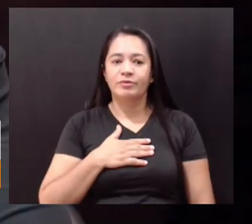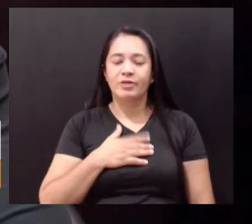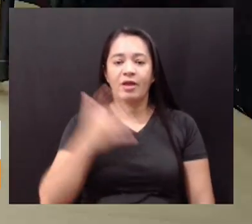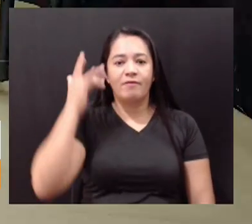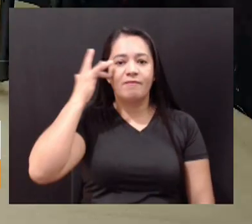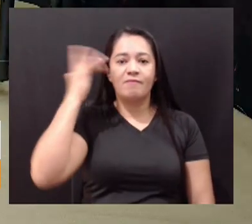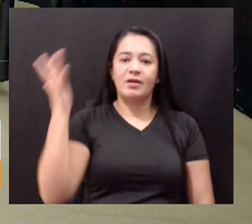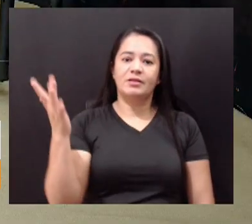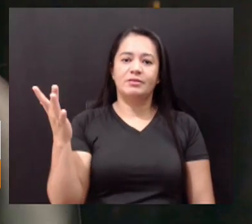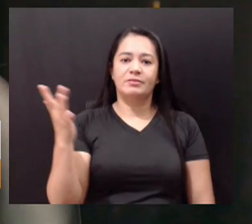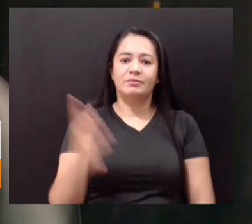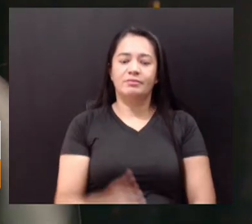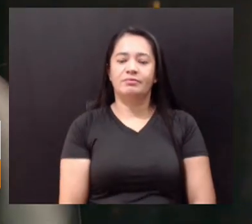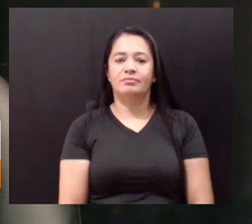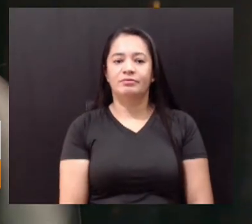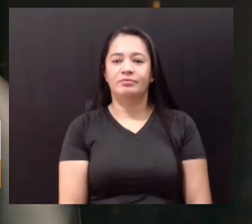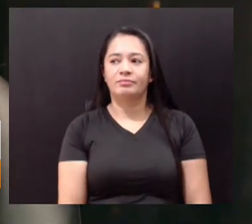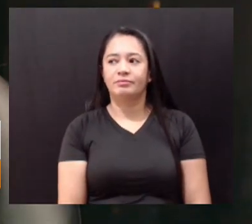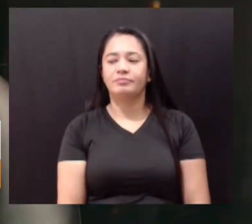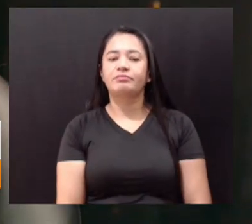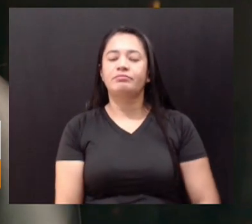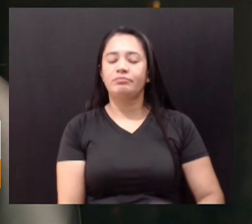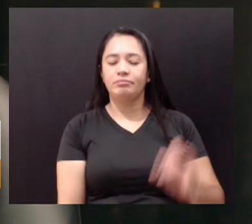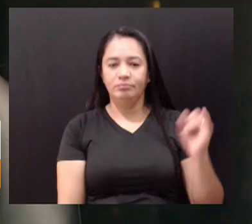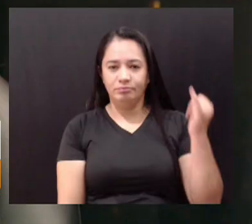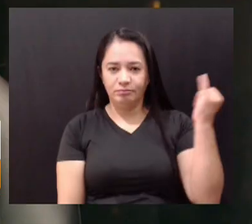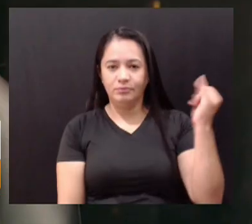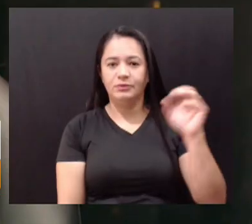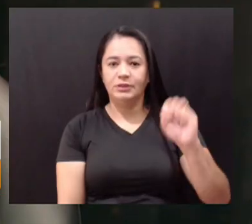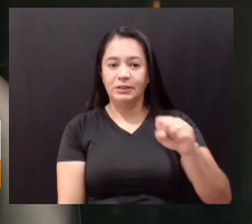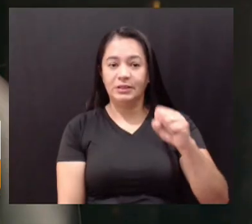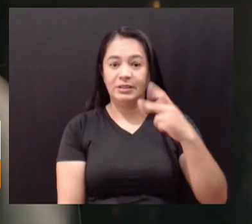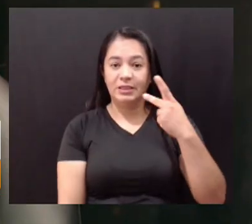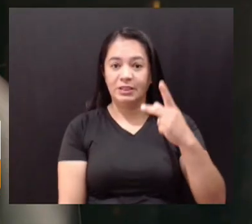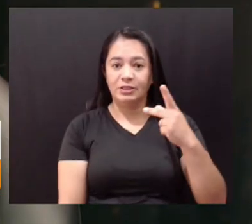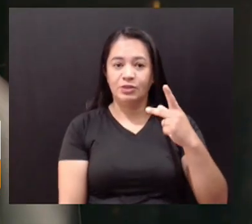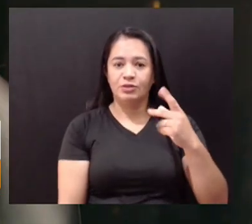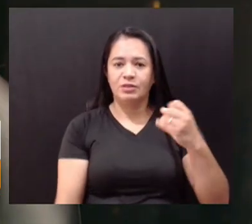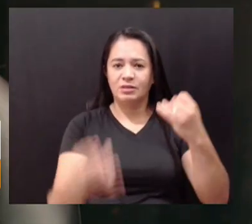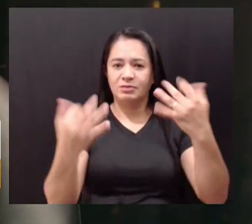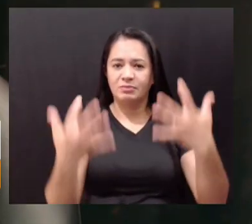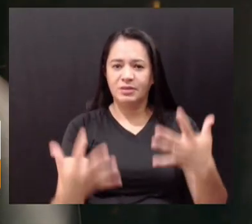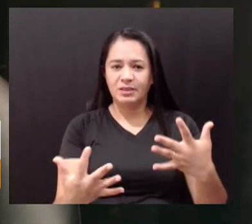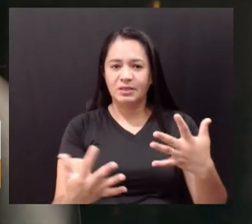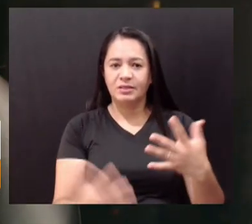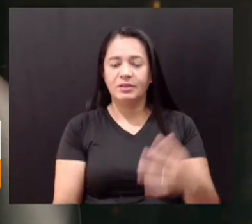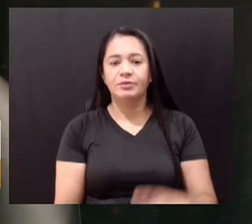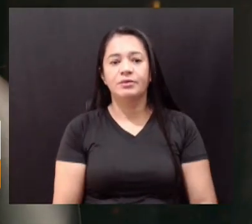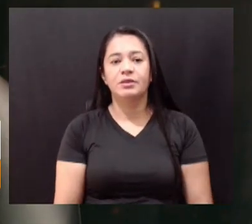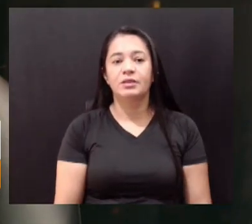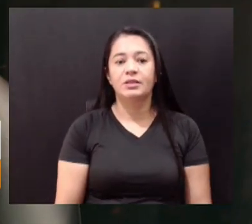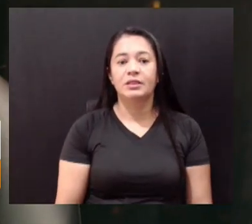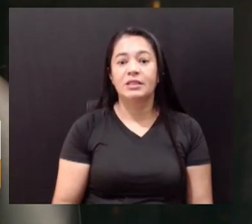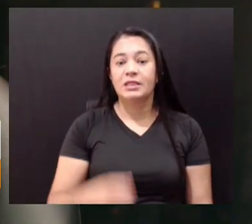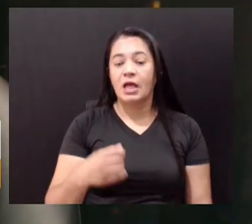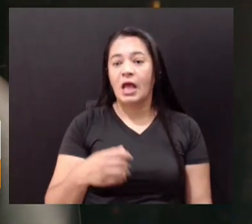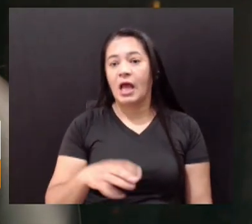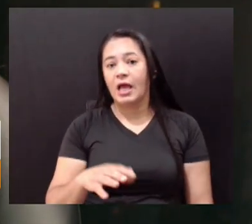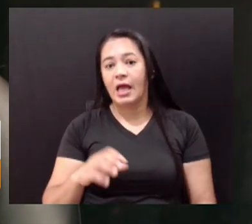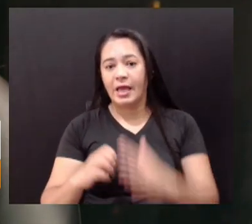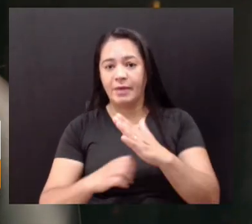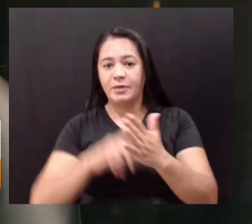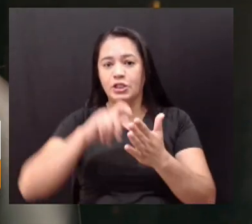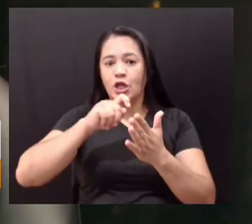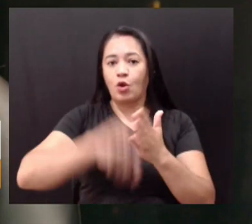É importante, essa sua fala e importante também o que você falou, né, se contrata por currículo e se demite por